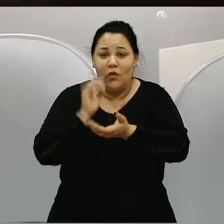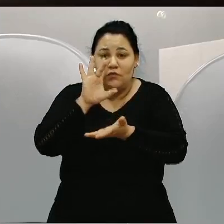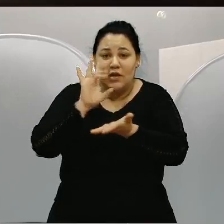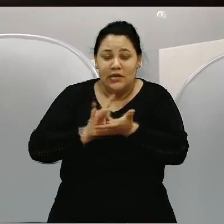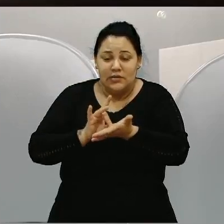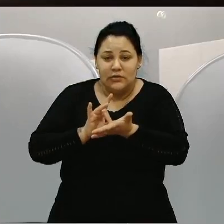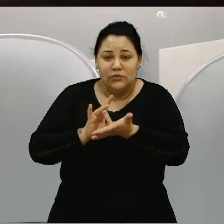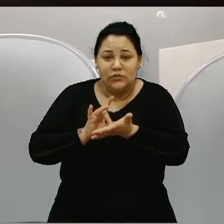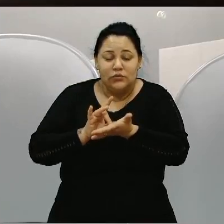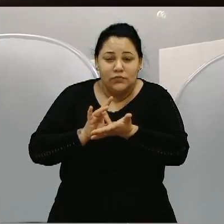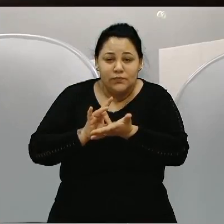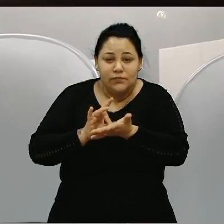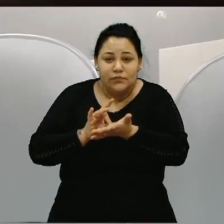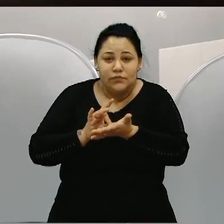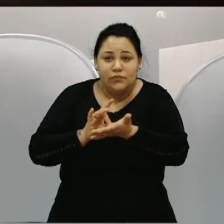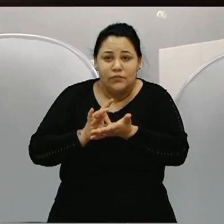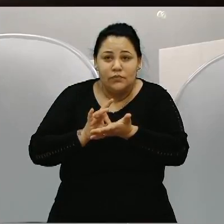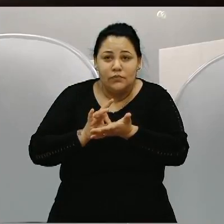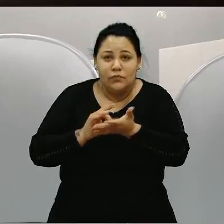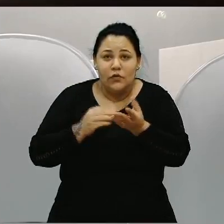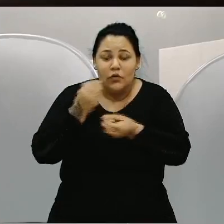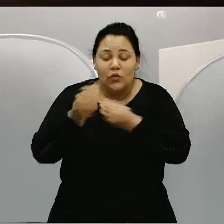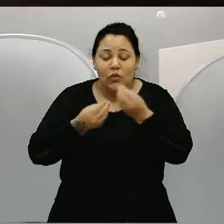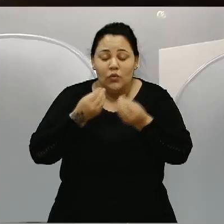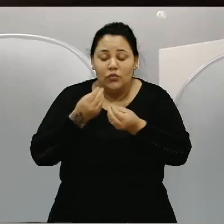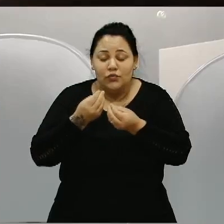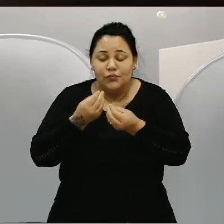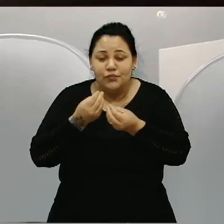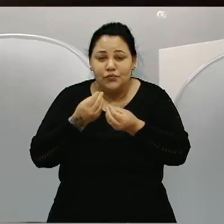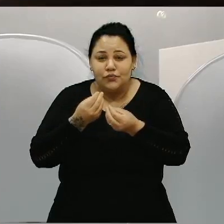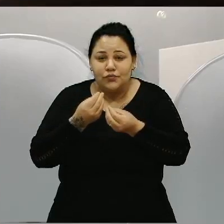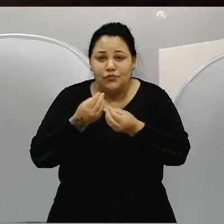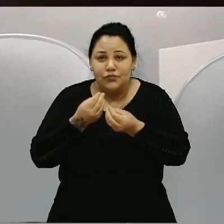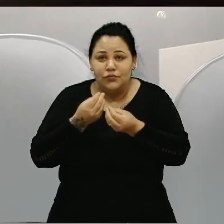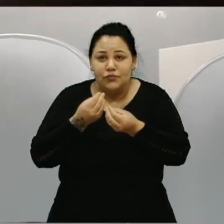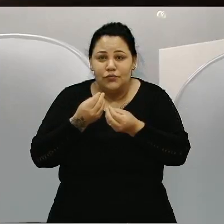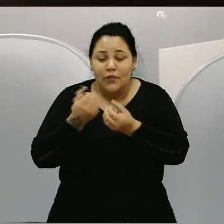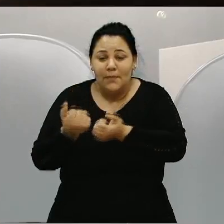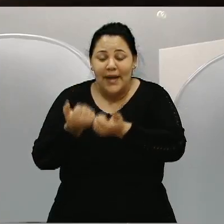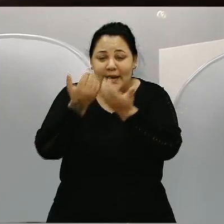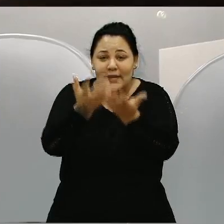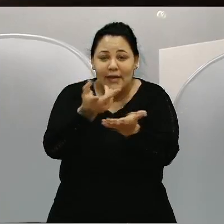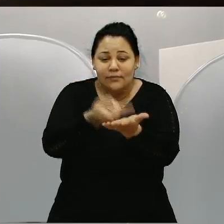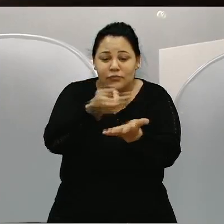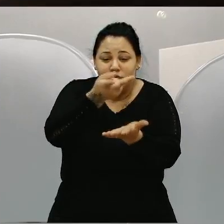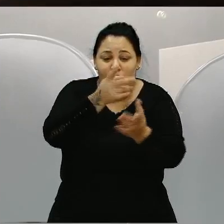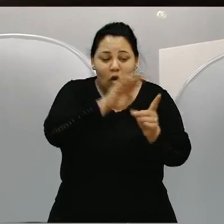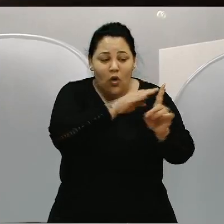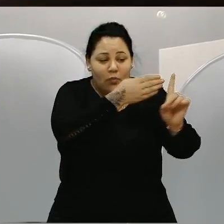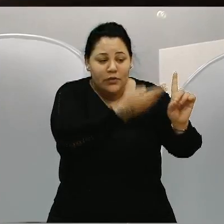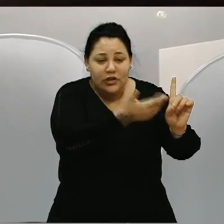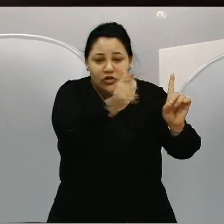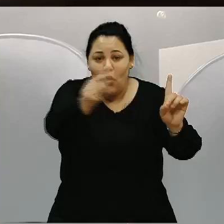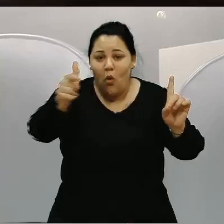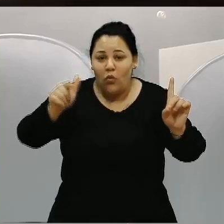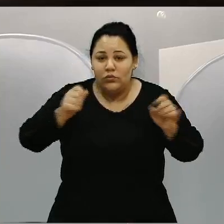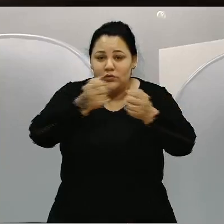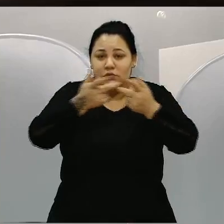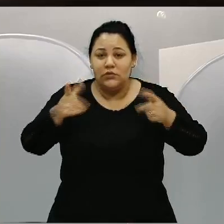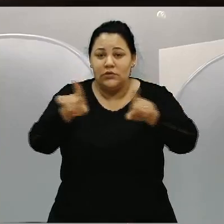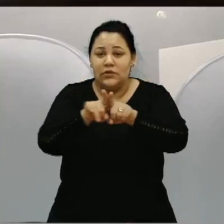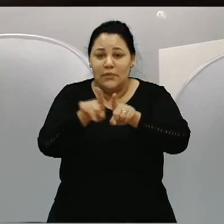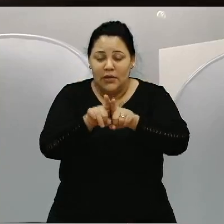constituindo-se como tal a concessão de títulos honoríficos ou outras honrarias.